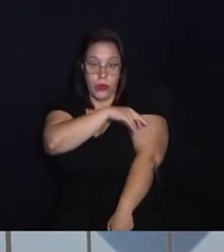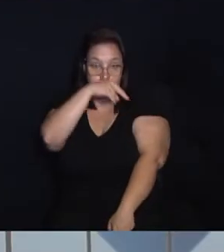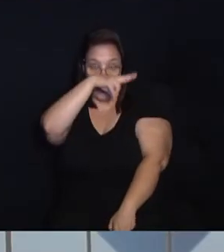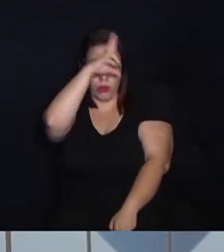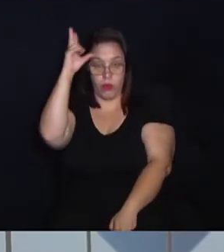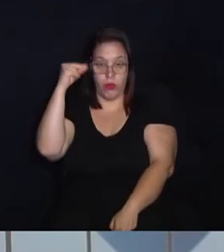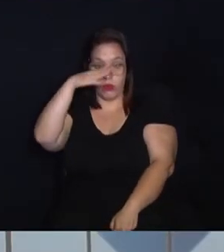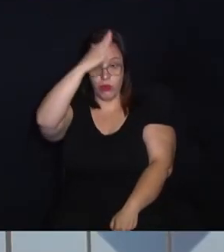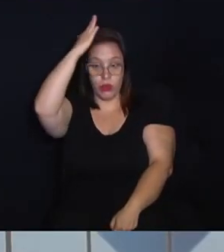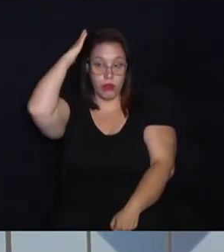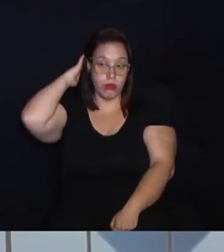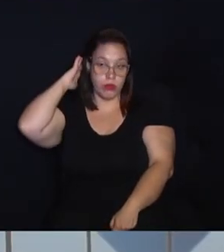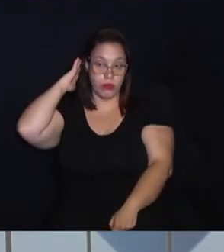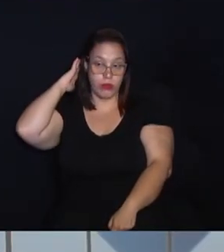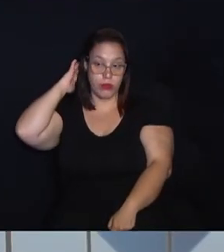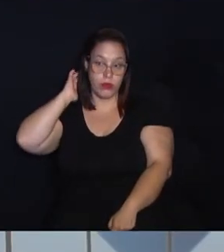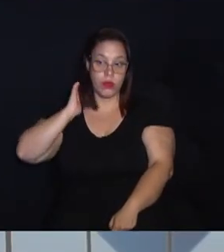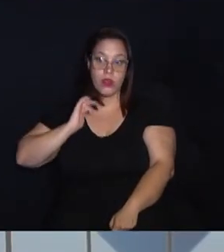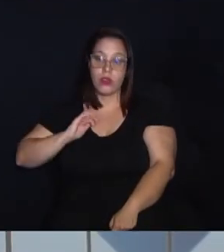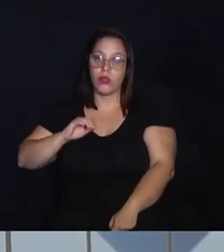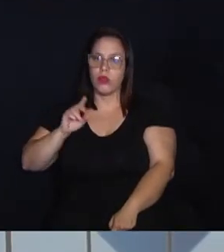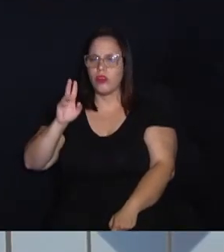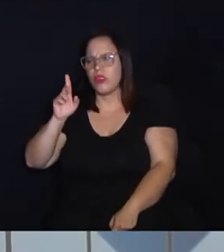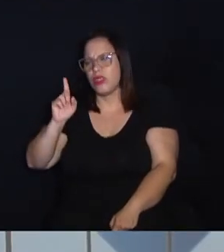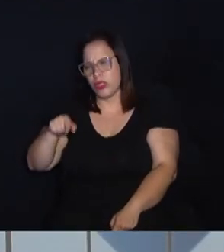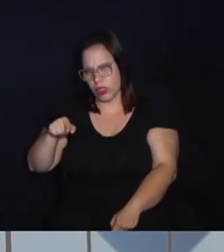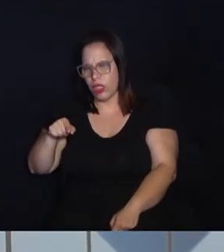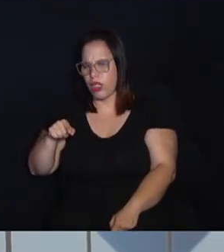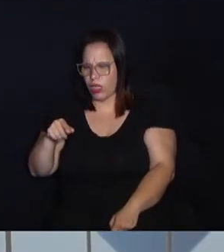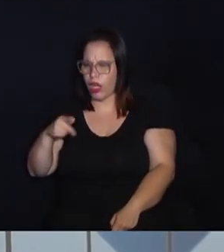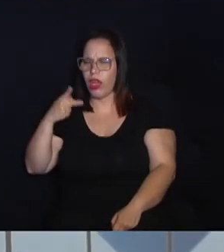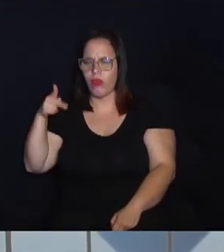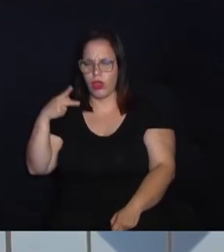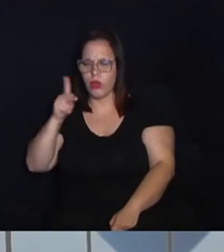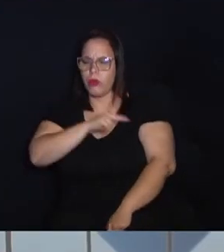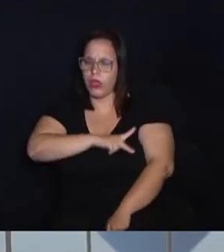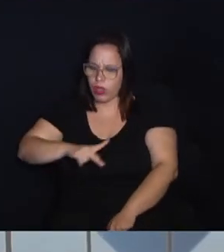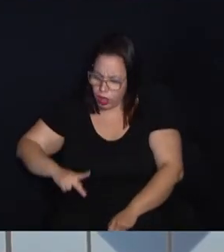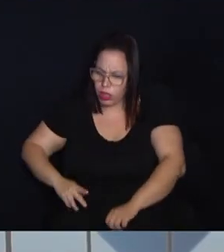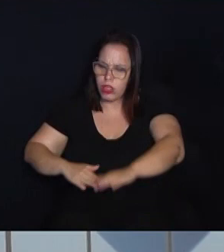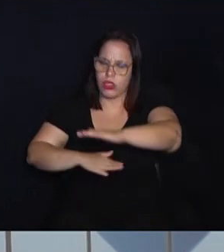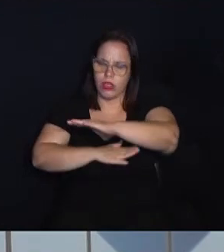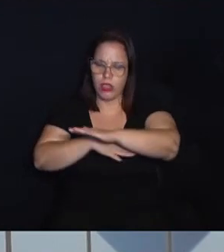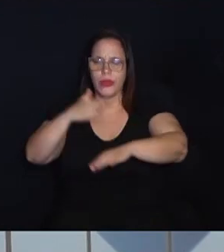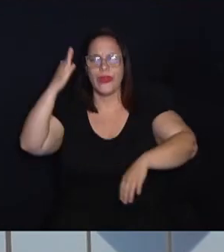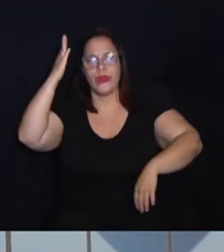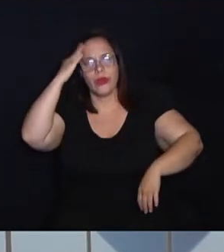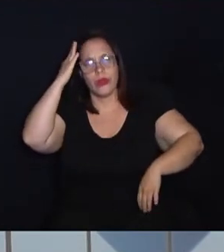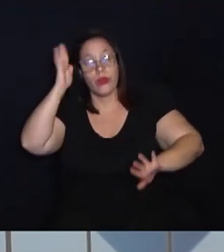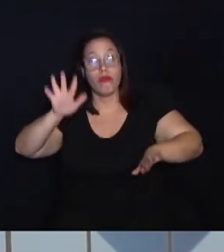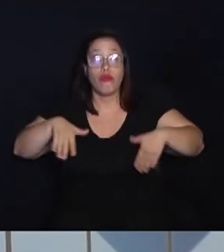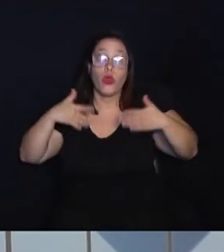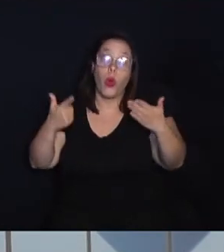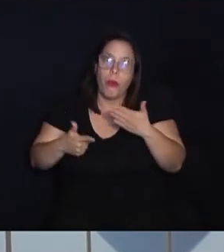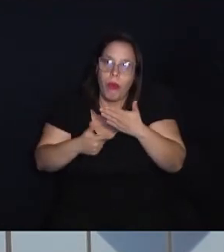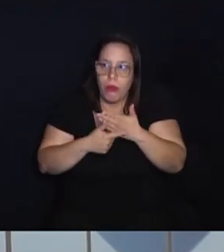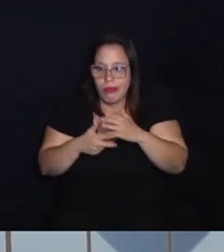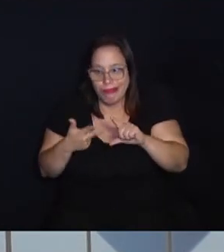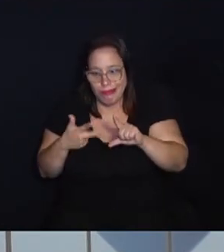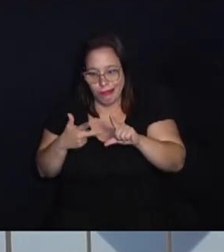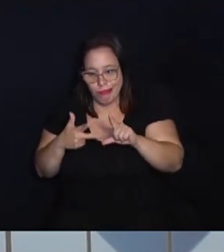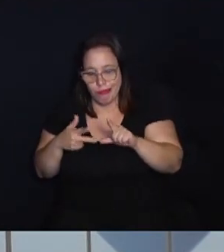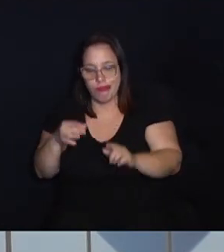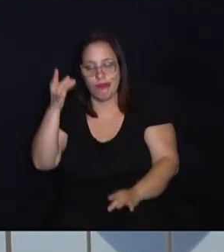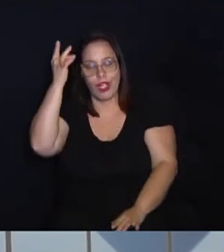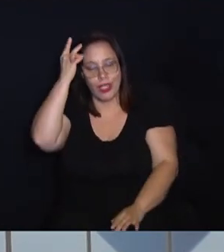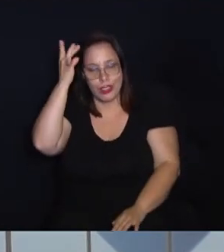ele teve, até por ter sido vereador, foi também presidente da Câmara, ele tem a compreensão qual é o papel do Legislativo, isso facilita.